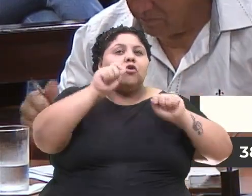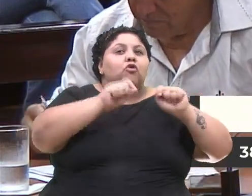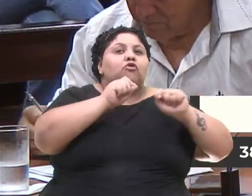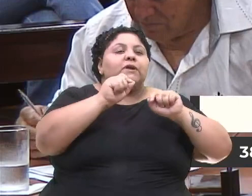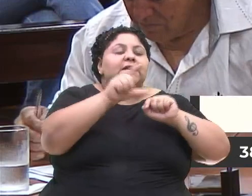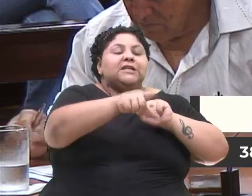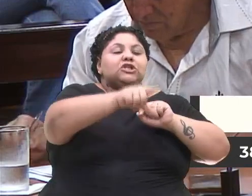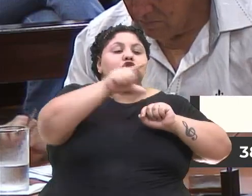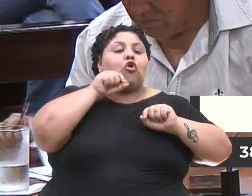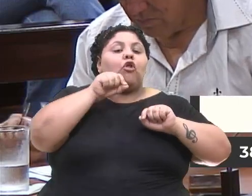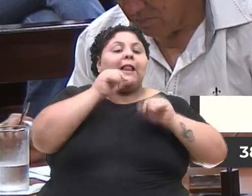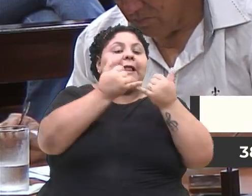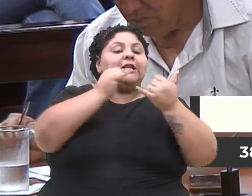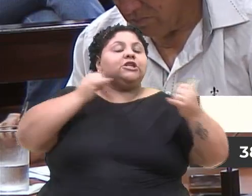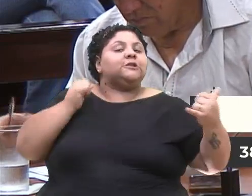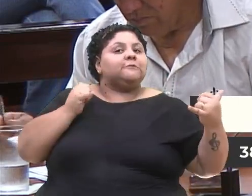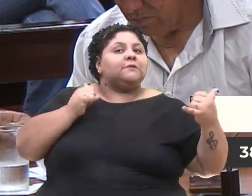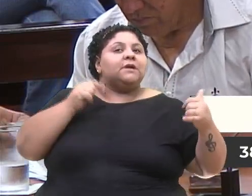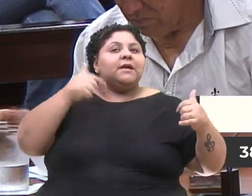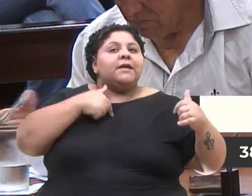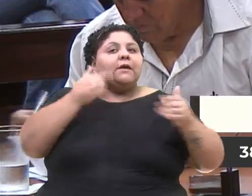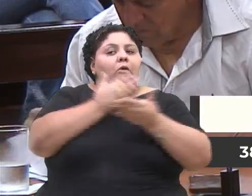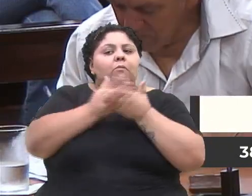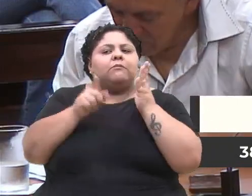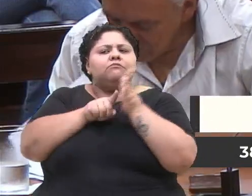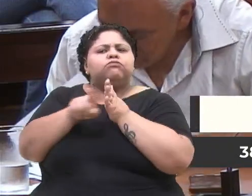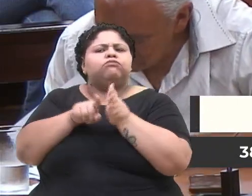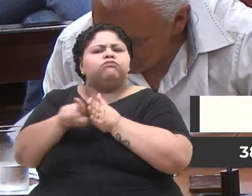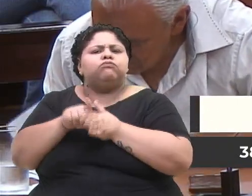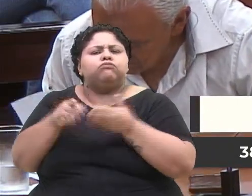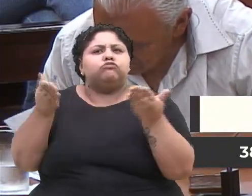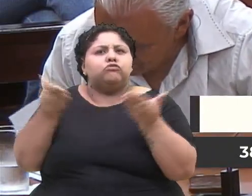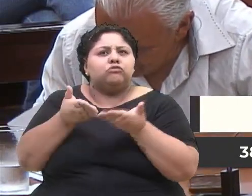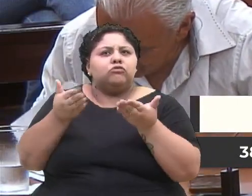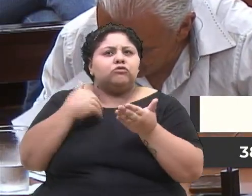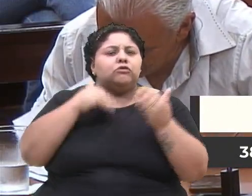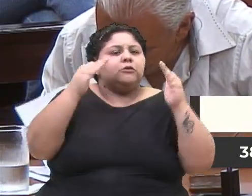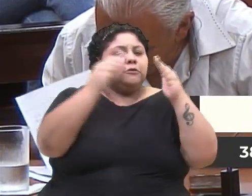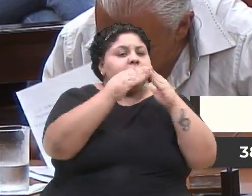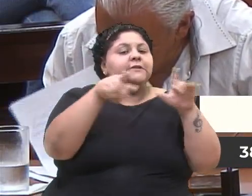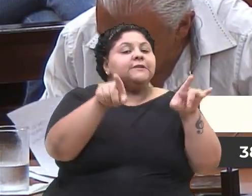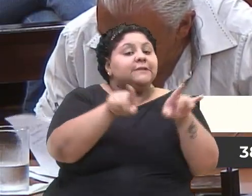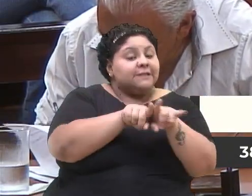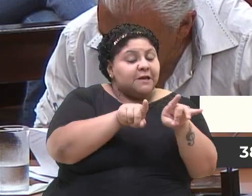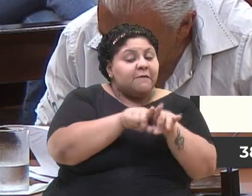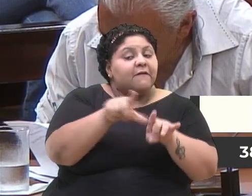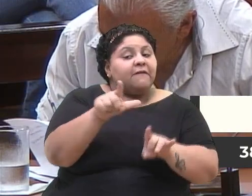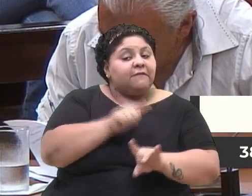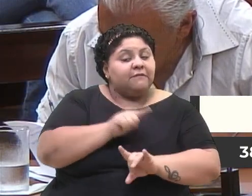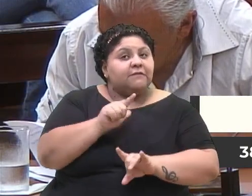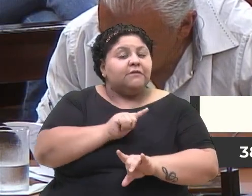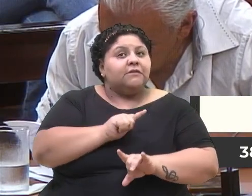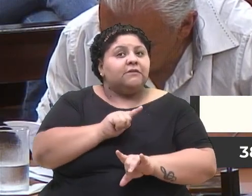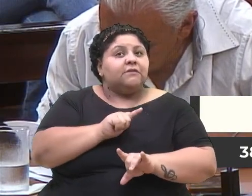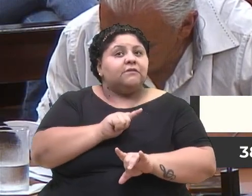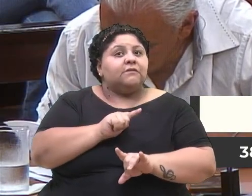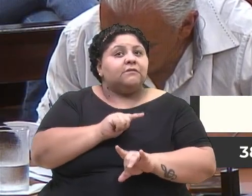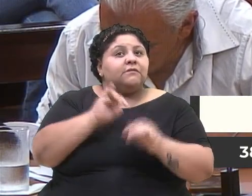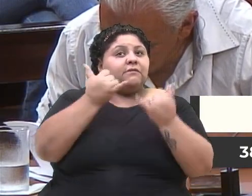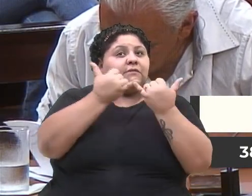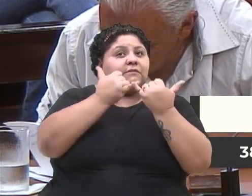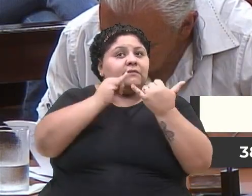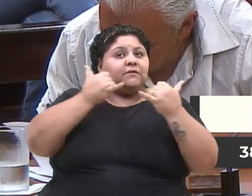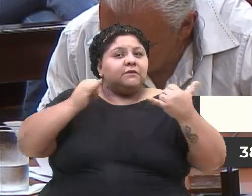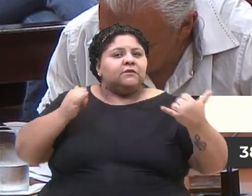energia. E eu comecei a pesquisar muito mais, e graças a eles, hoje a minha residência também tem, né, a energia